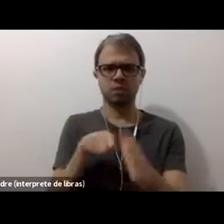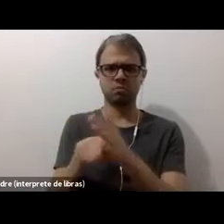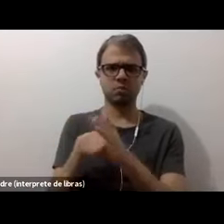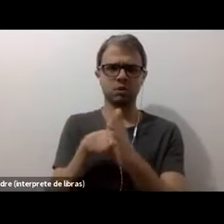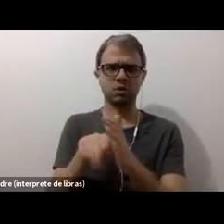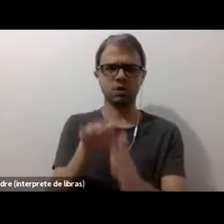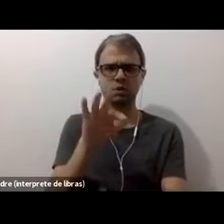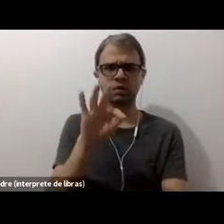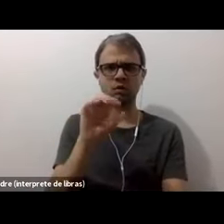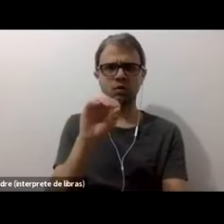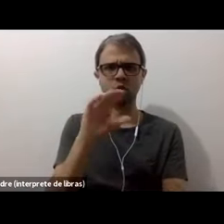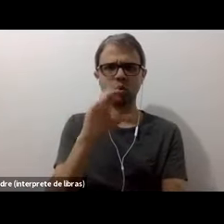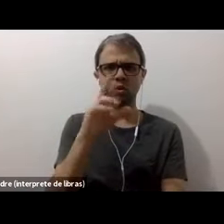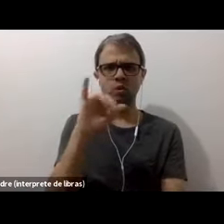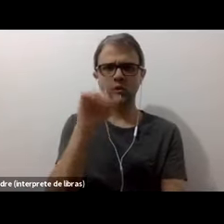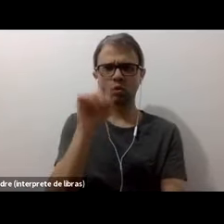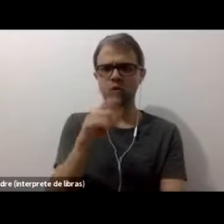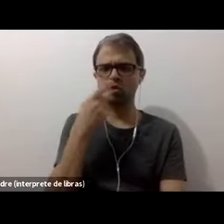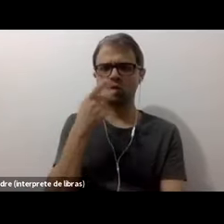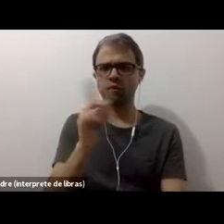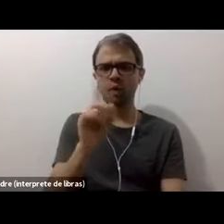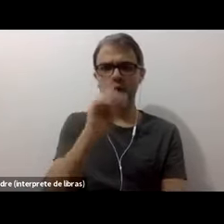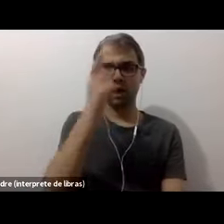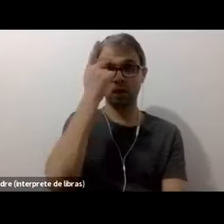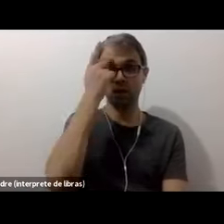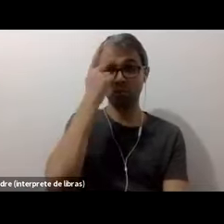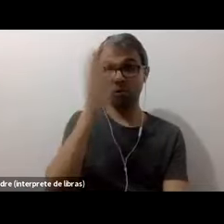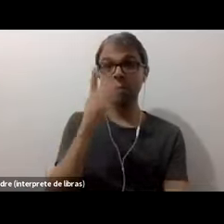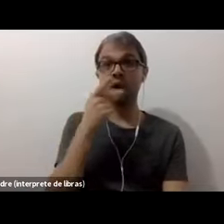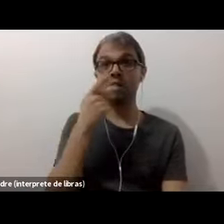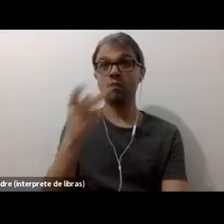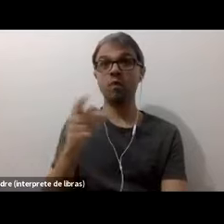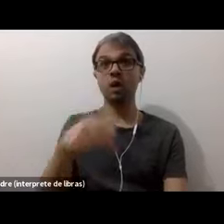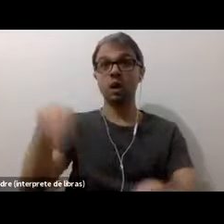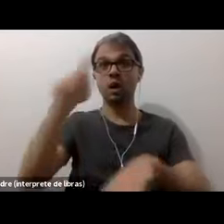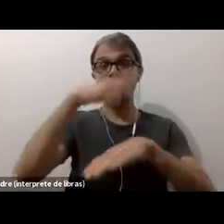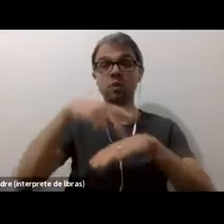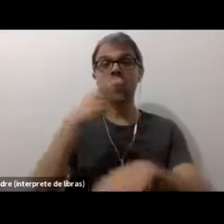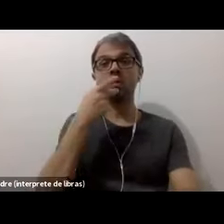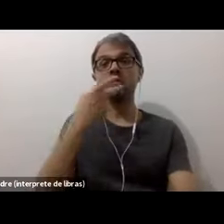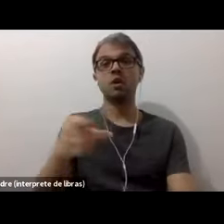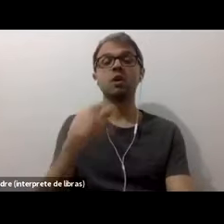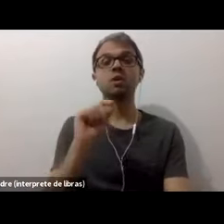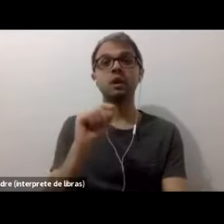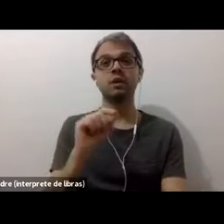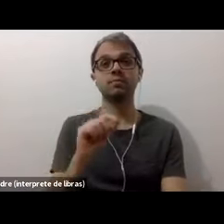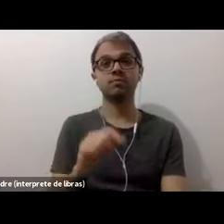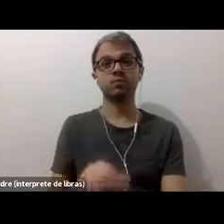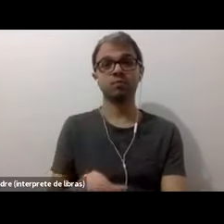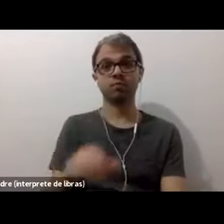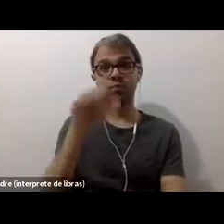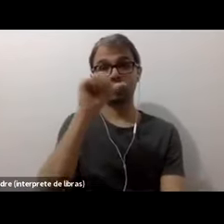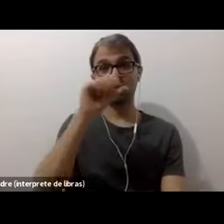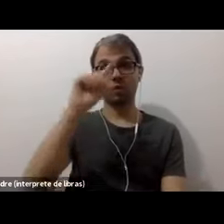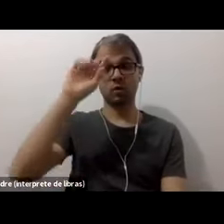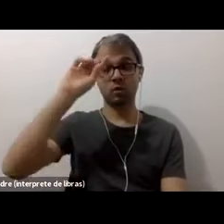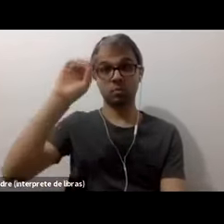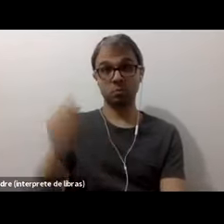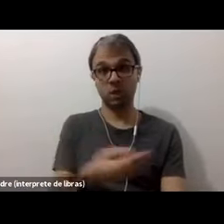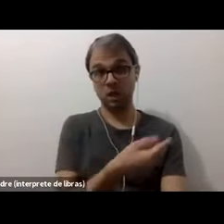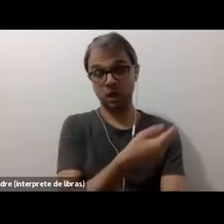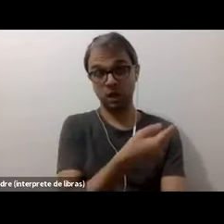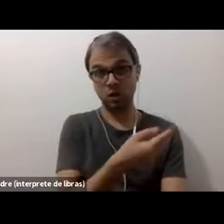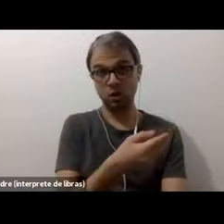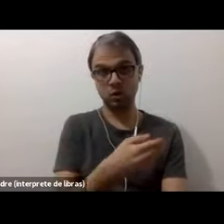país, mas ele traz em dados que 9 milhões de idosos com comorbidade, 5 milhões